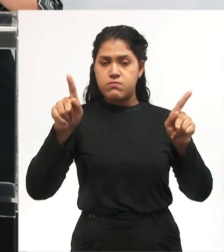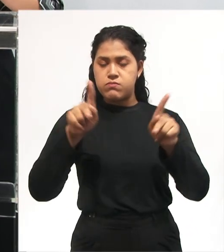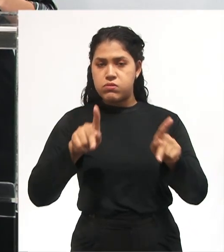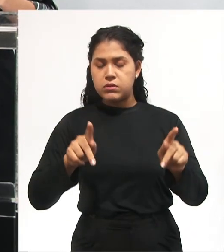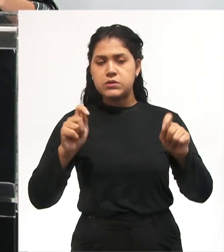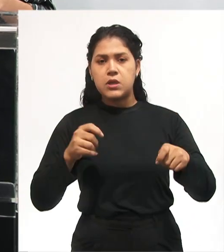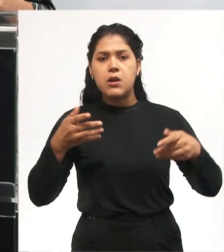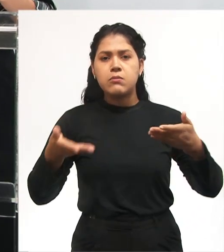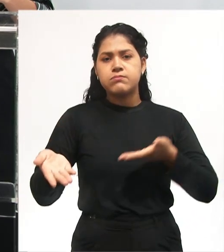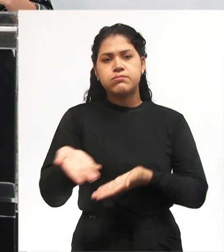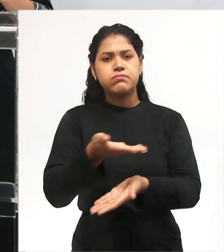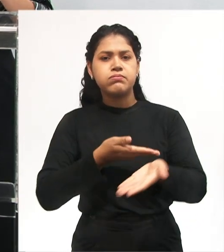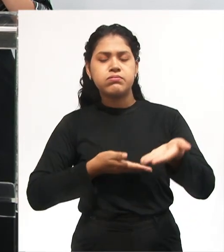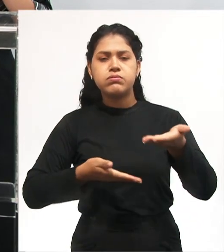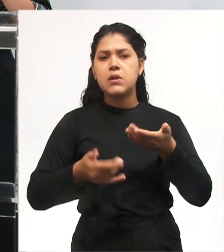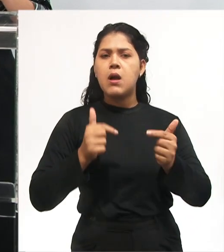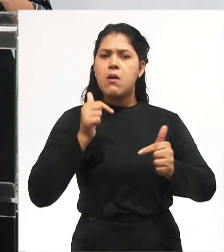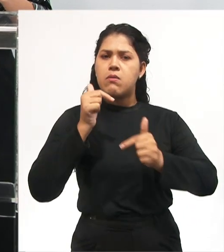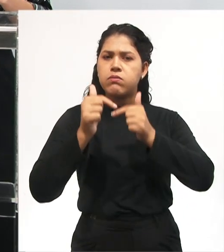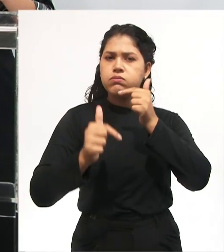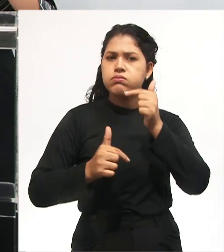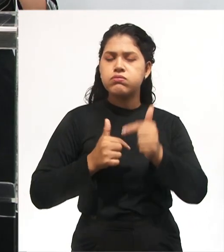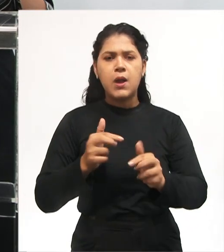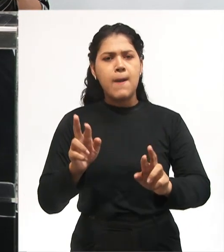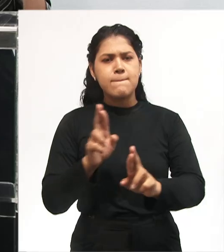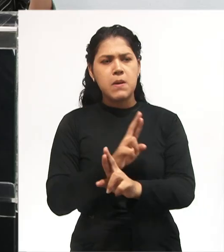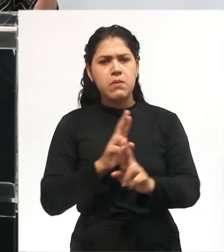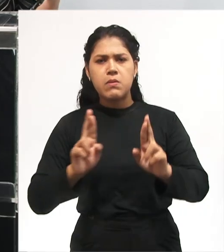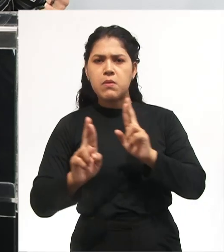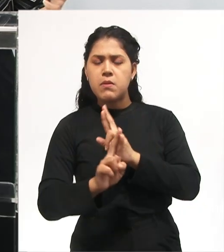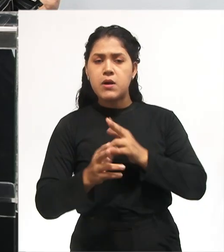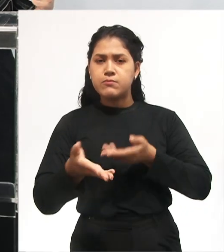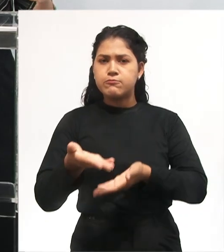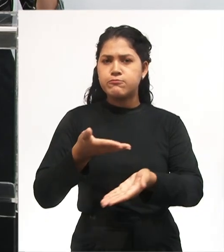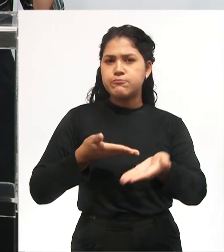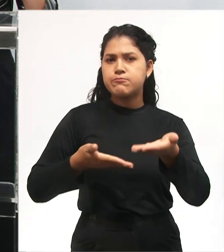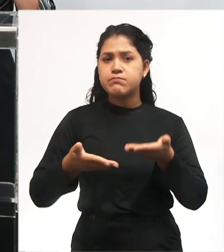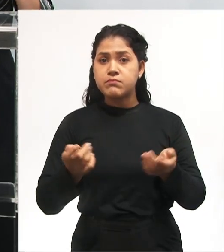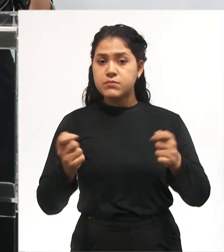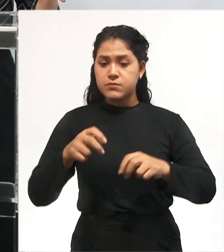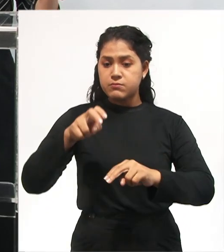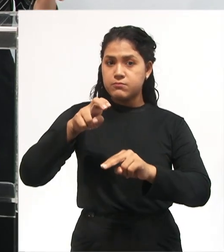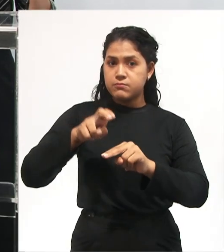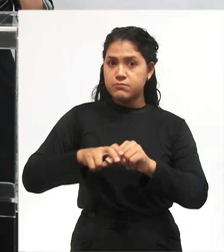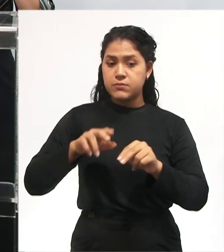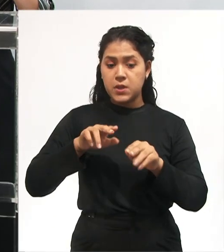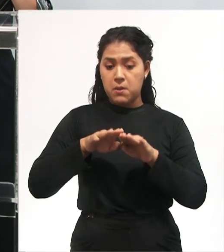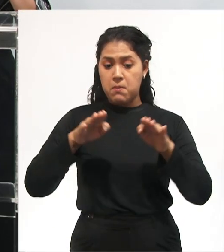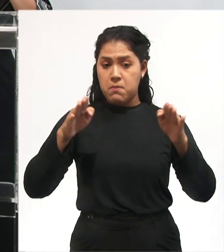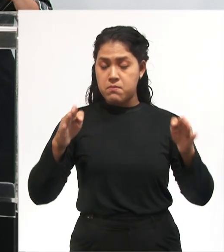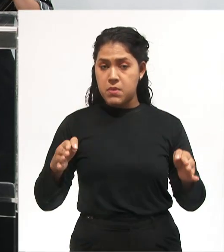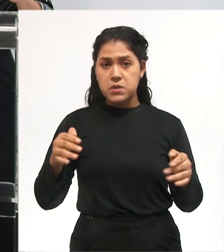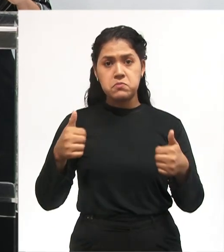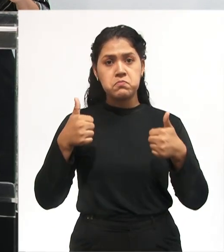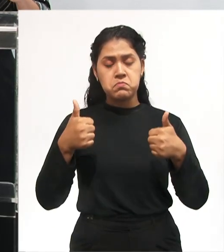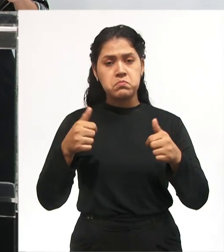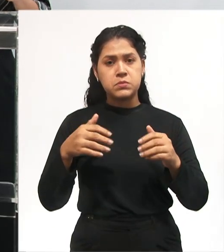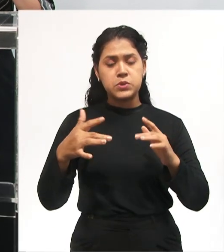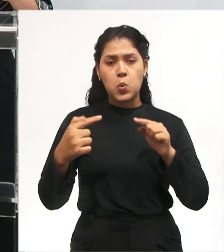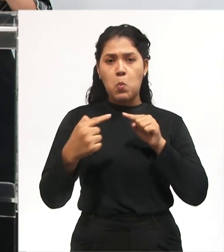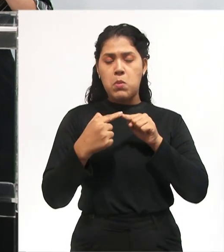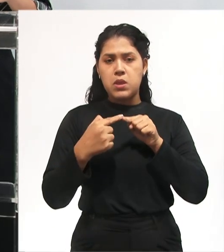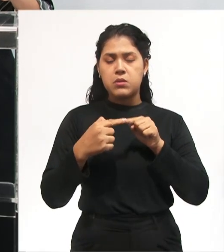suas funções, onde você tenha condições de se sentar bem, mesa apropriada para trabalhar